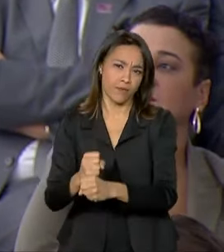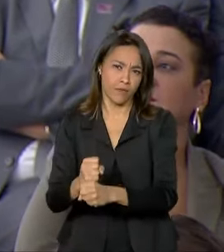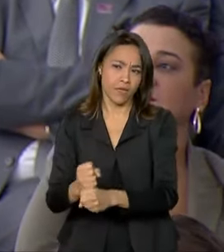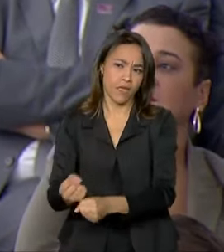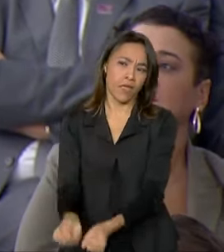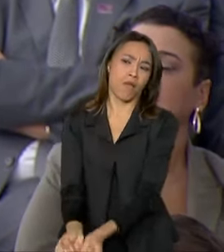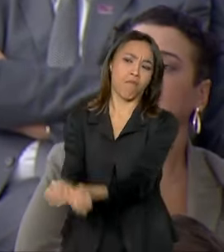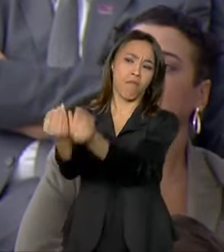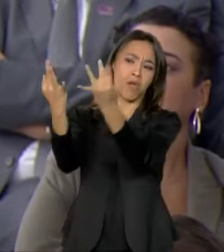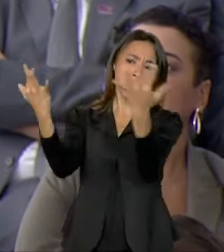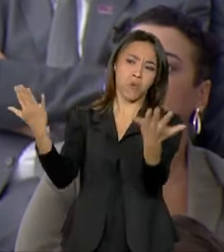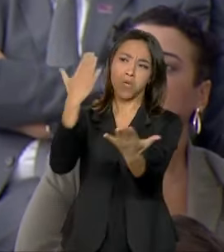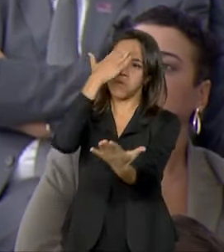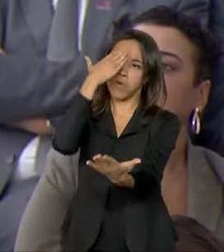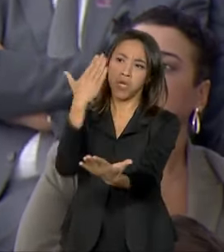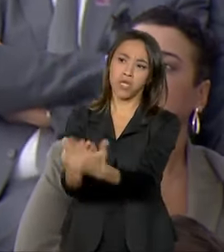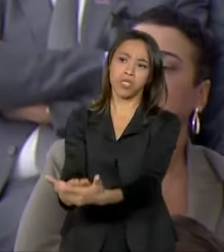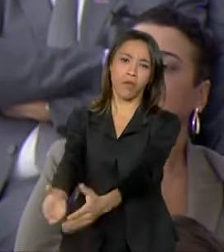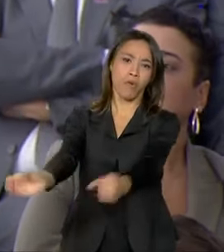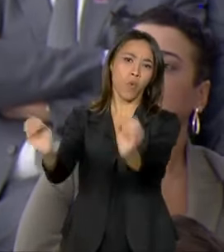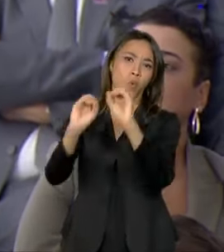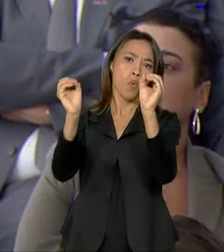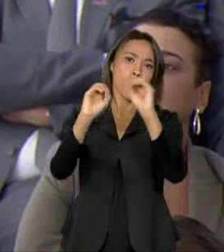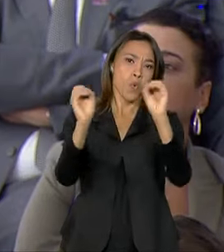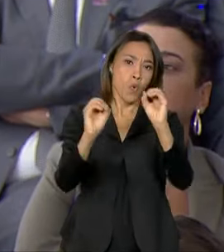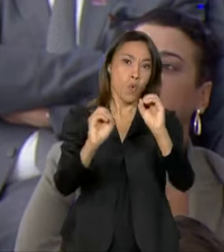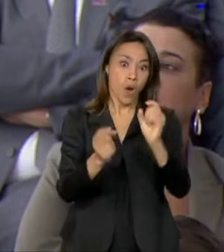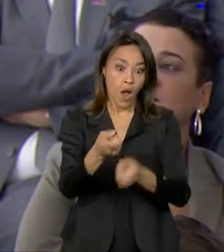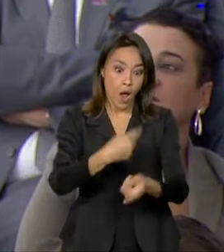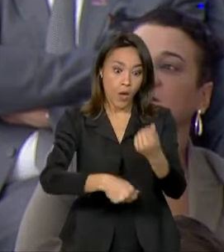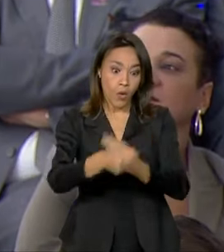não acreditava, a economia brasileira cresceu